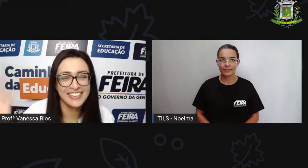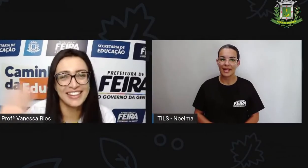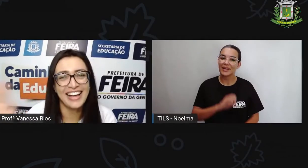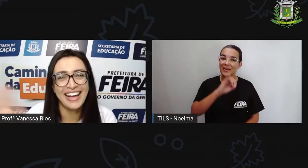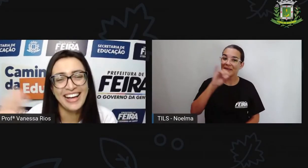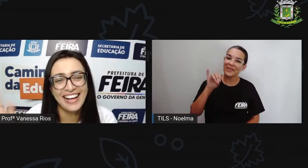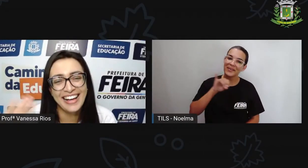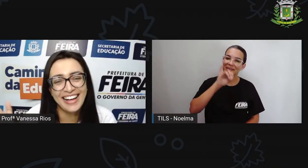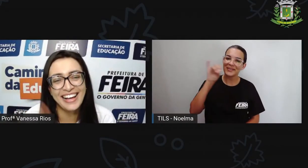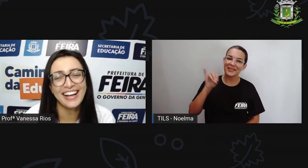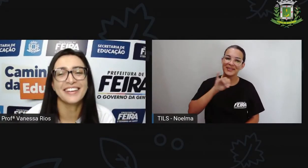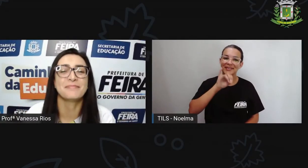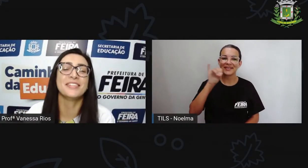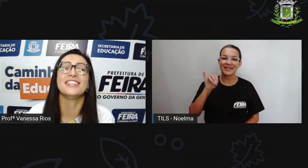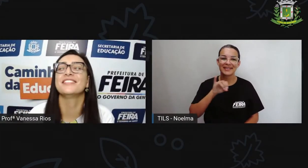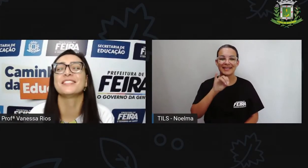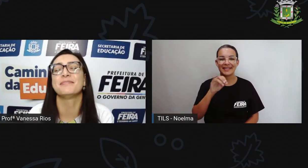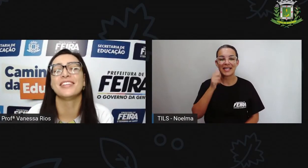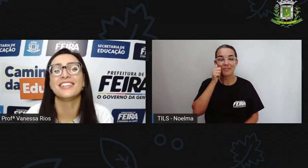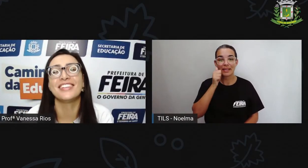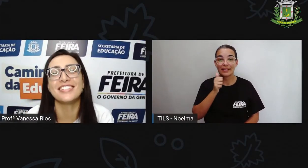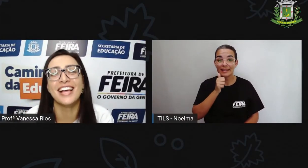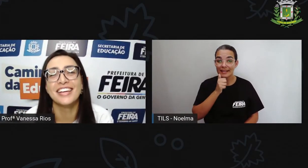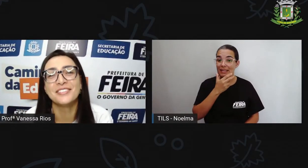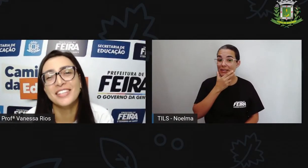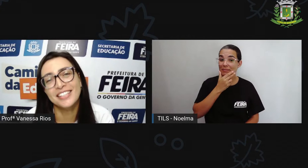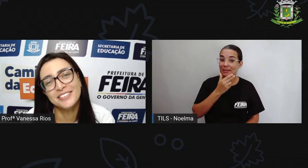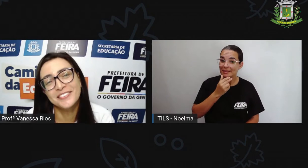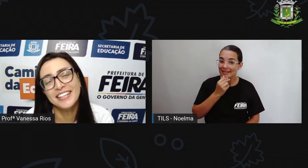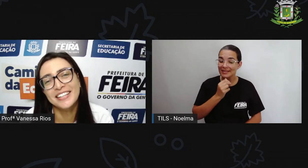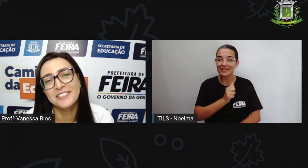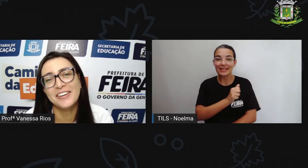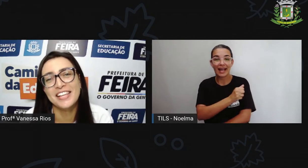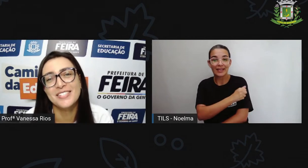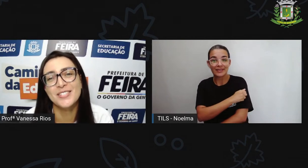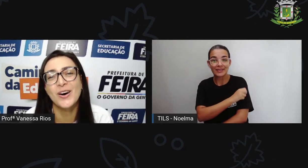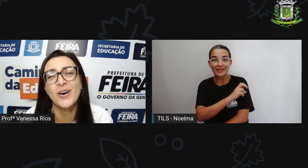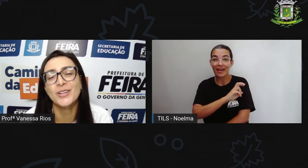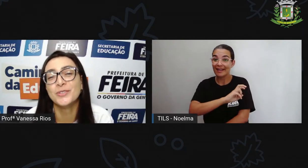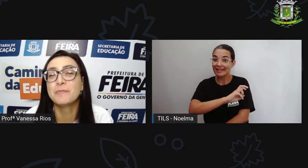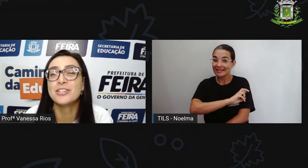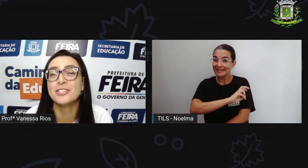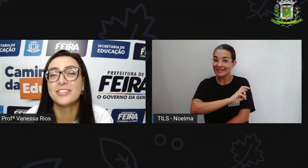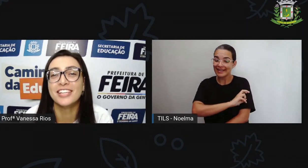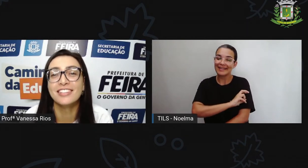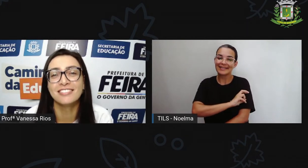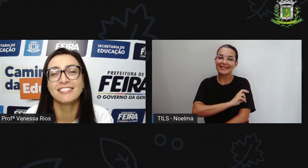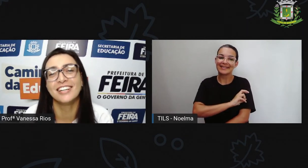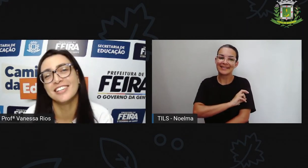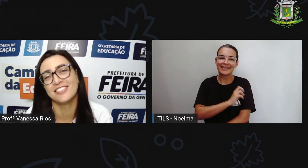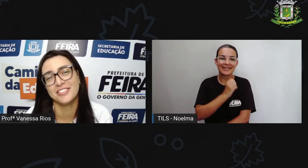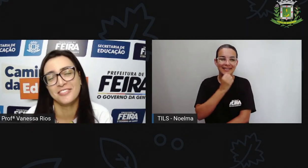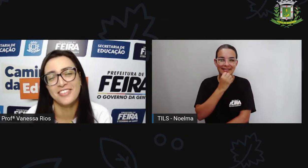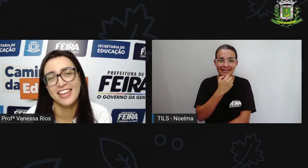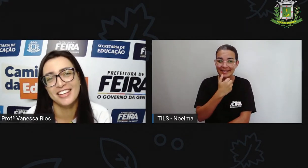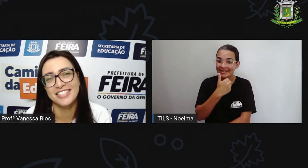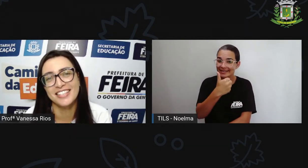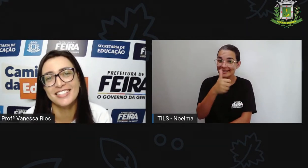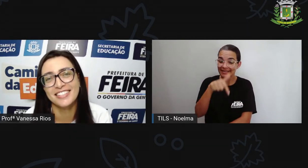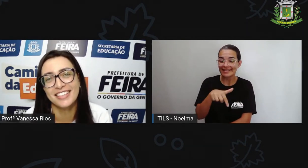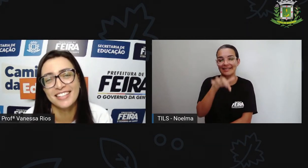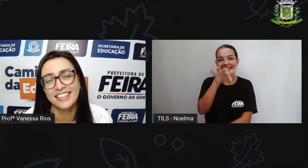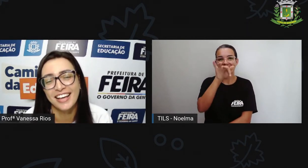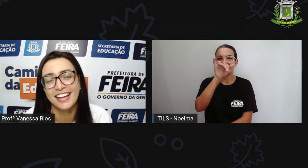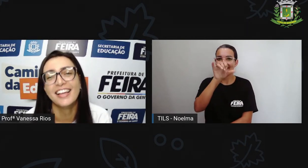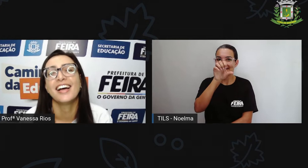Olá, meninos e meninas aí do quinto ano, olhem só, turmas do quinto ano de Feira de